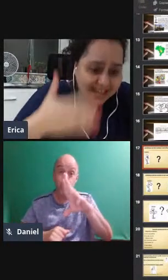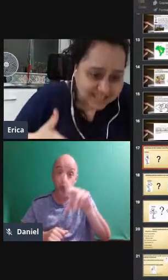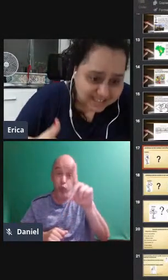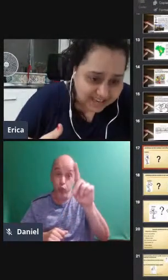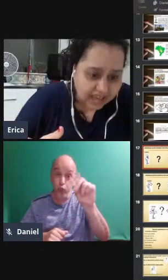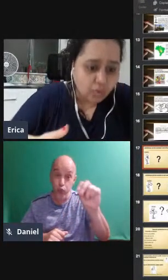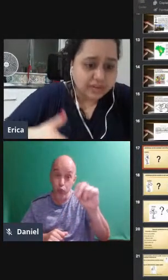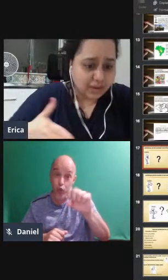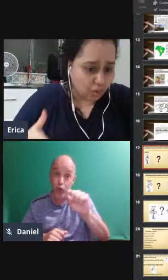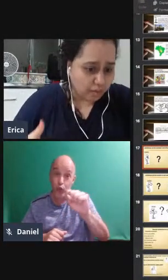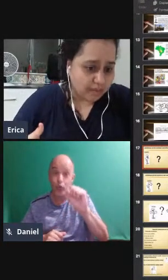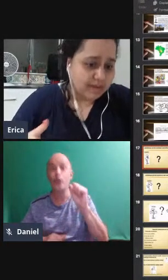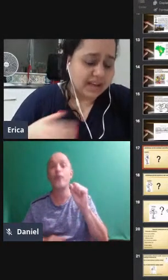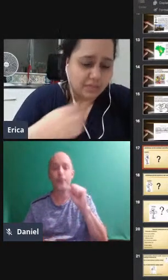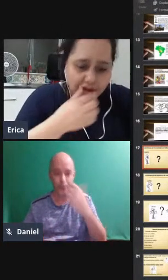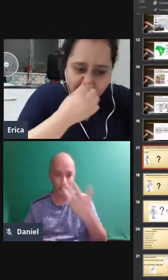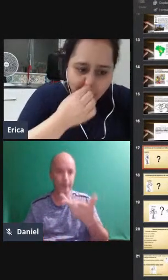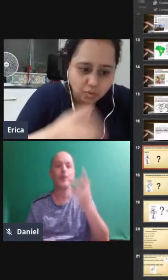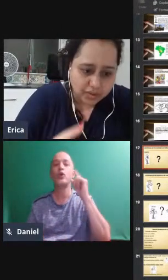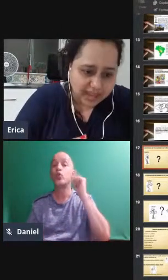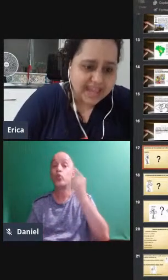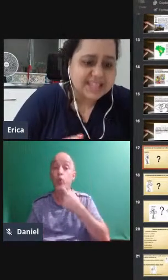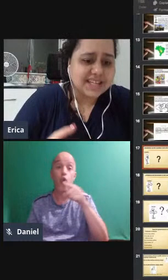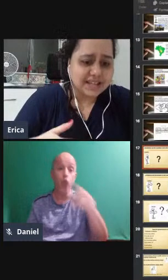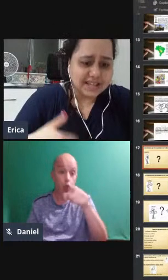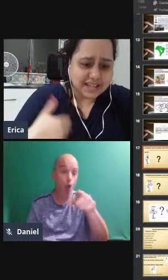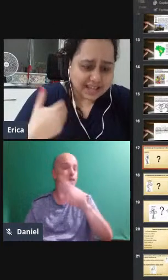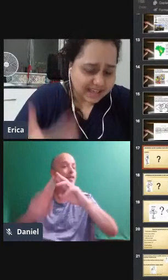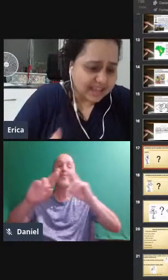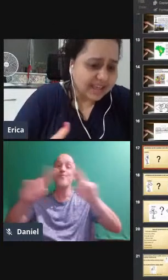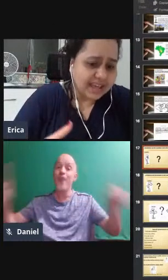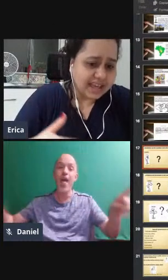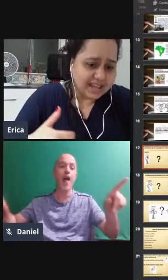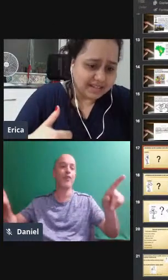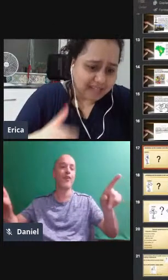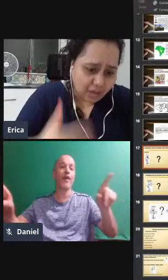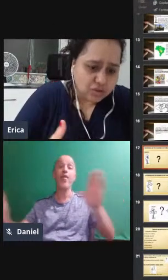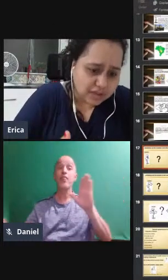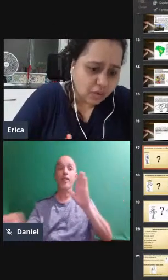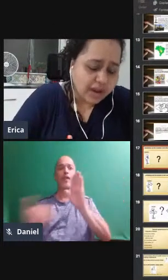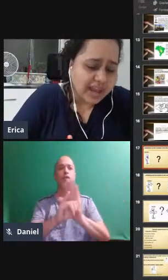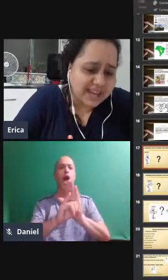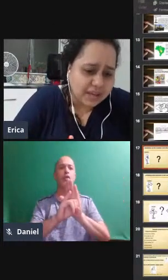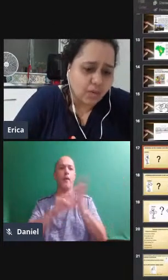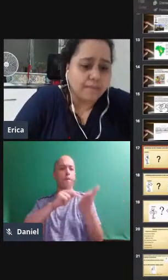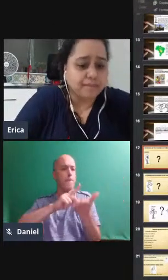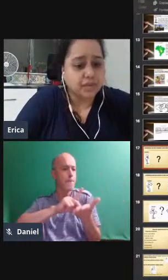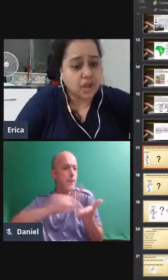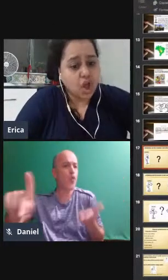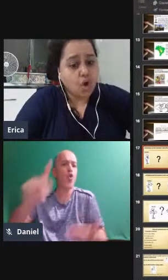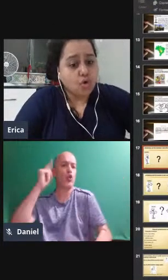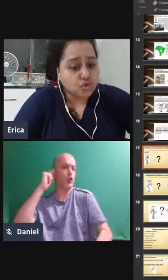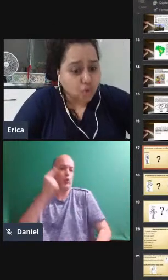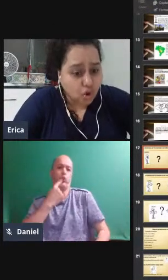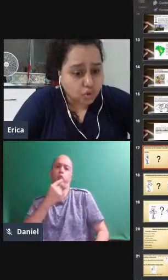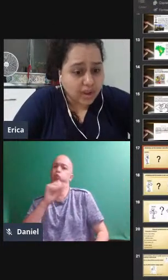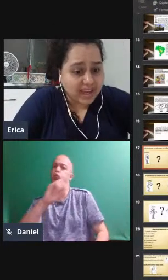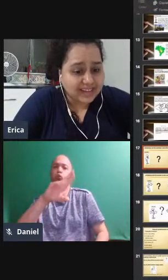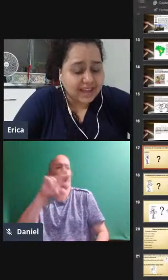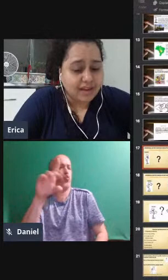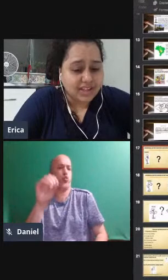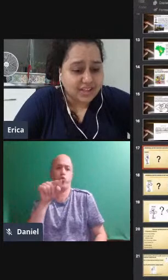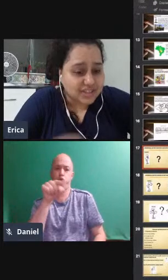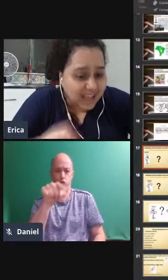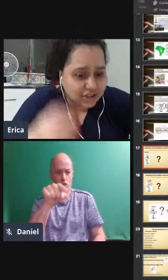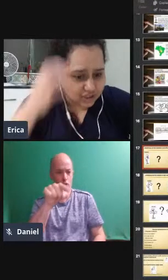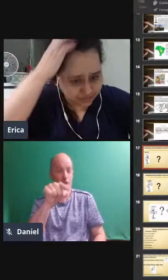mas ele nasceu tendo como primeira língua a língua portuguesa e está acostumado com aquela língua. O surdo, ele